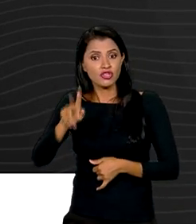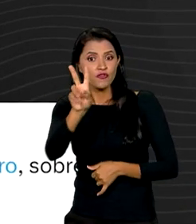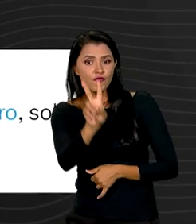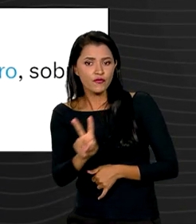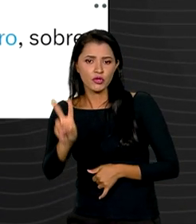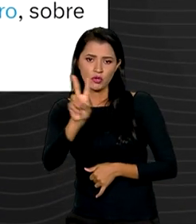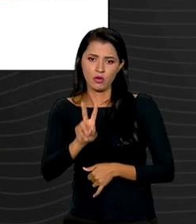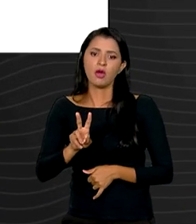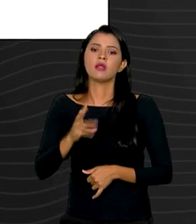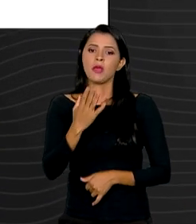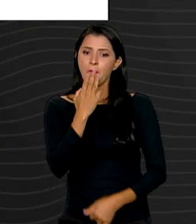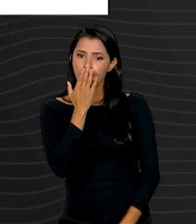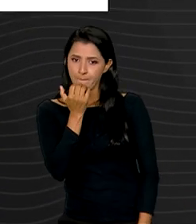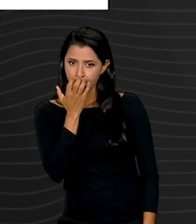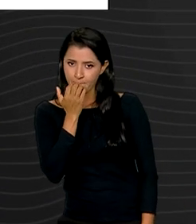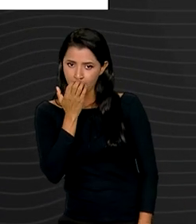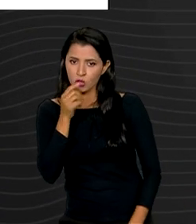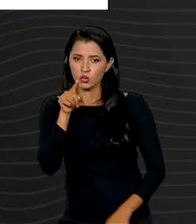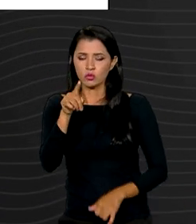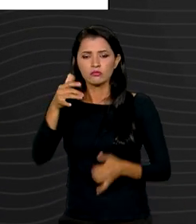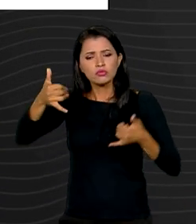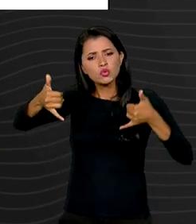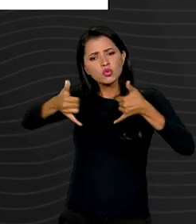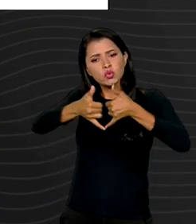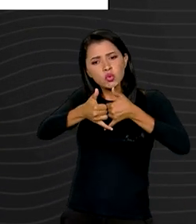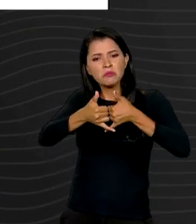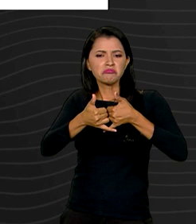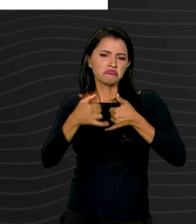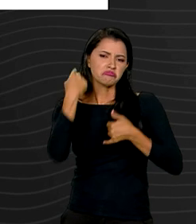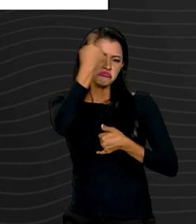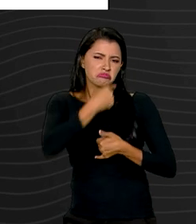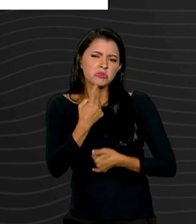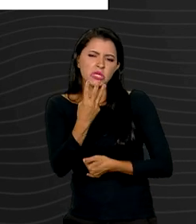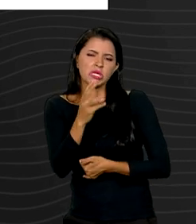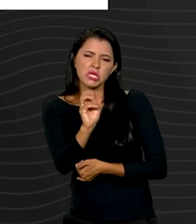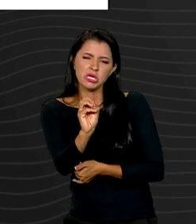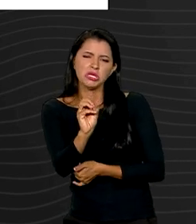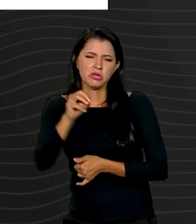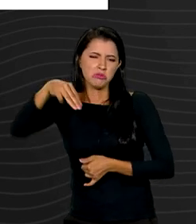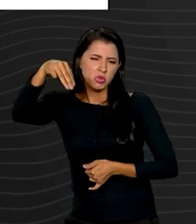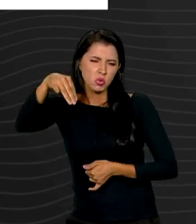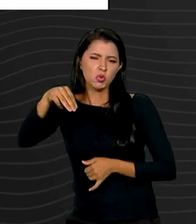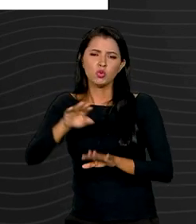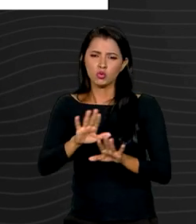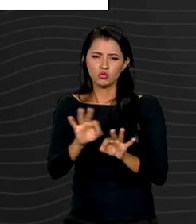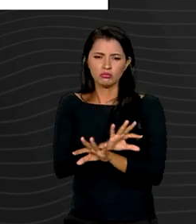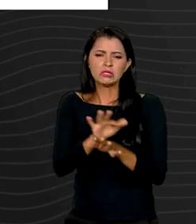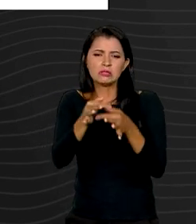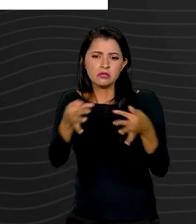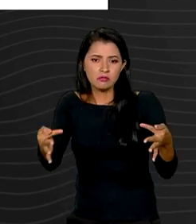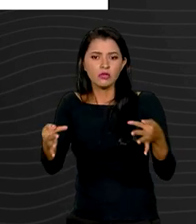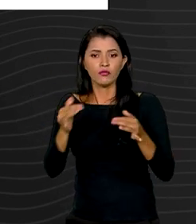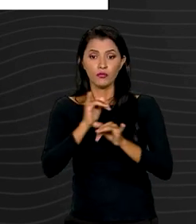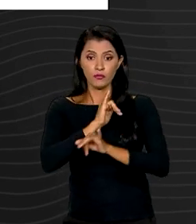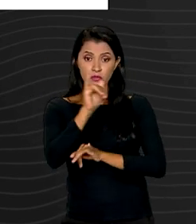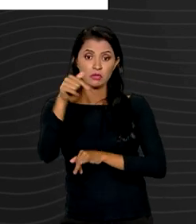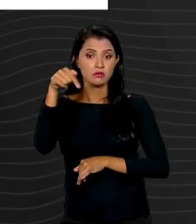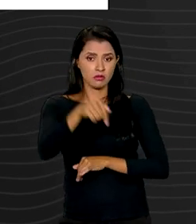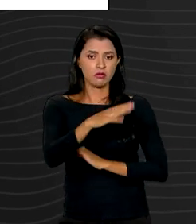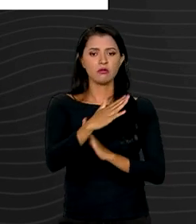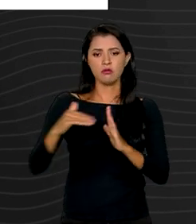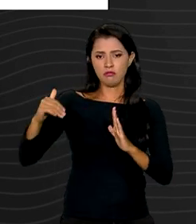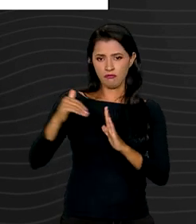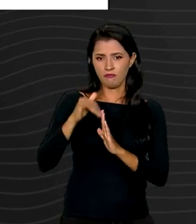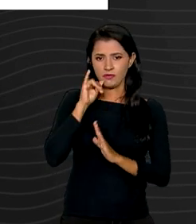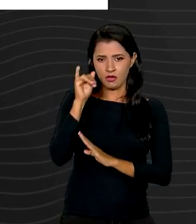Venezuela, Nicolás Maduro. Essa ligação durou cerca de 30 minutos, segundo foi divulgado aqui pelo Palácio do Planalto,